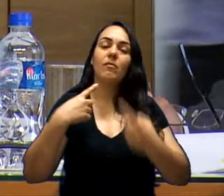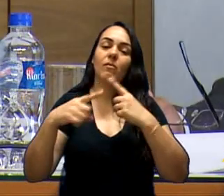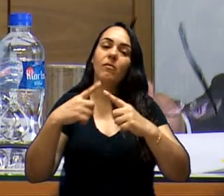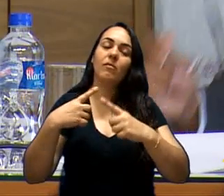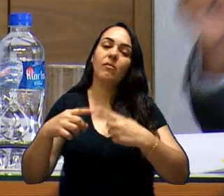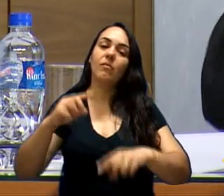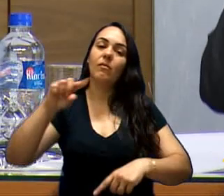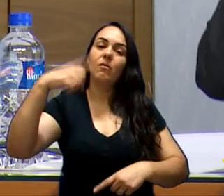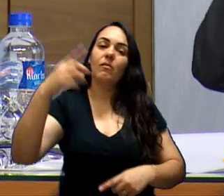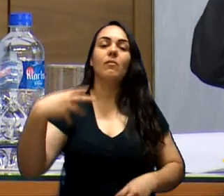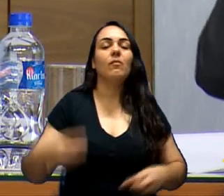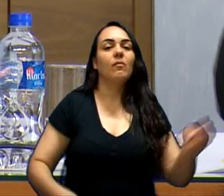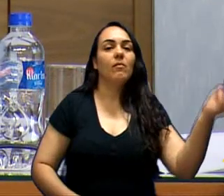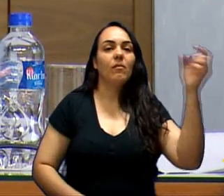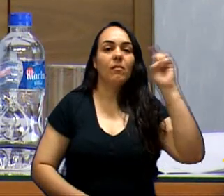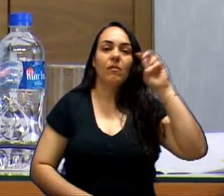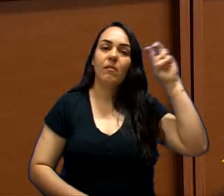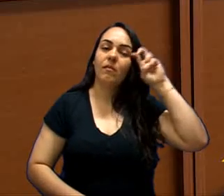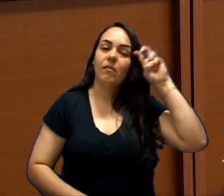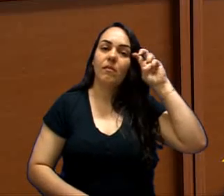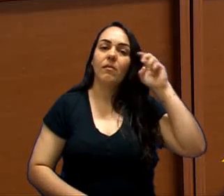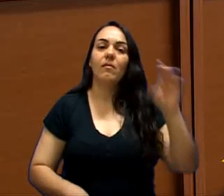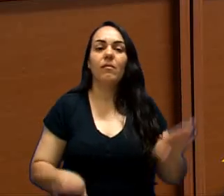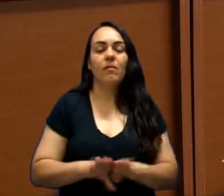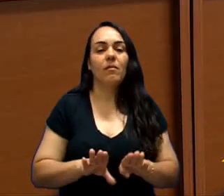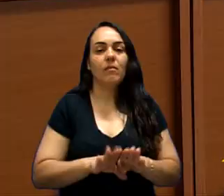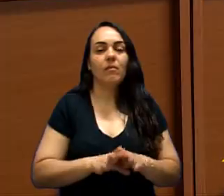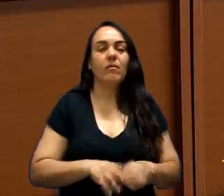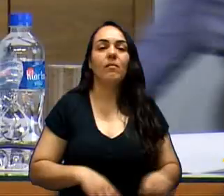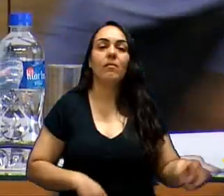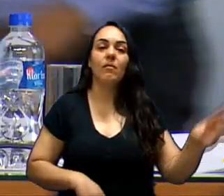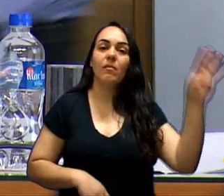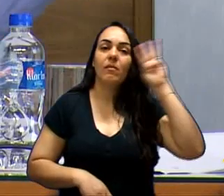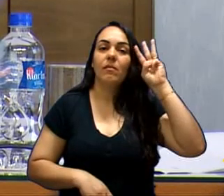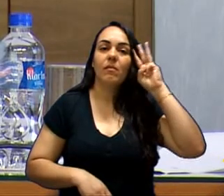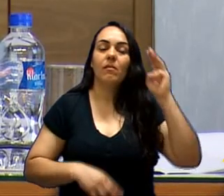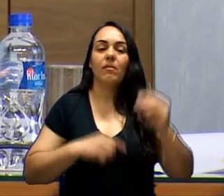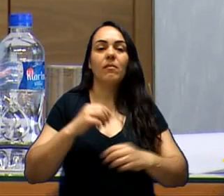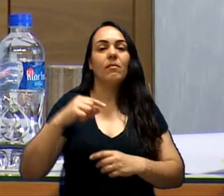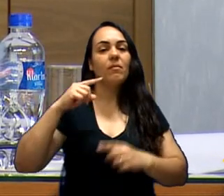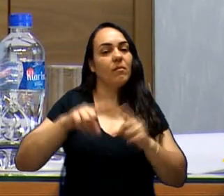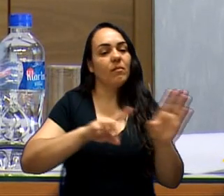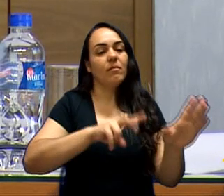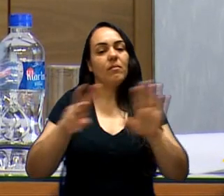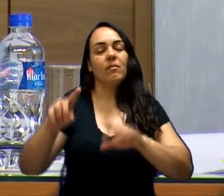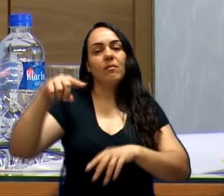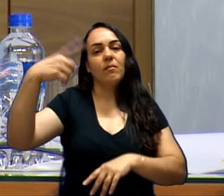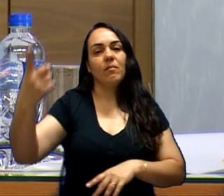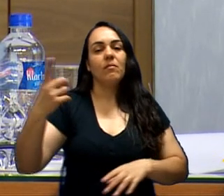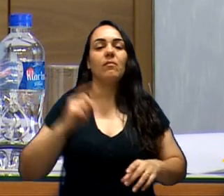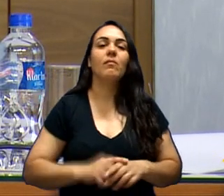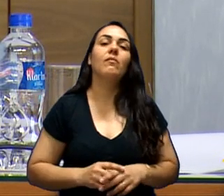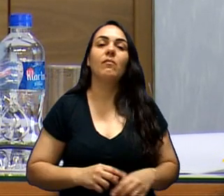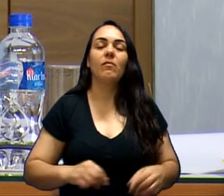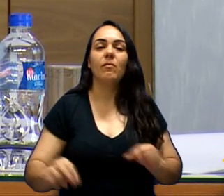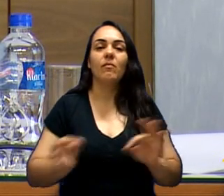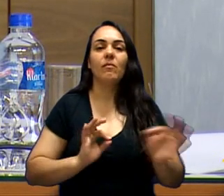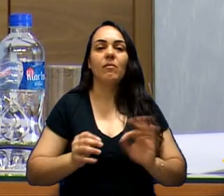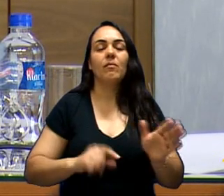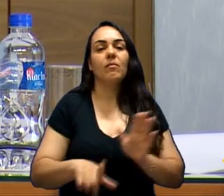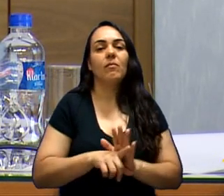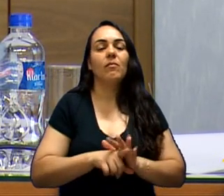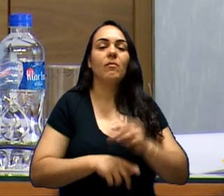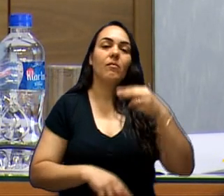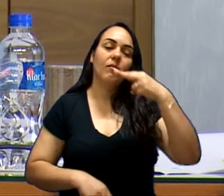próxima quinta-feira. Tá certo. É, na terça-feira. Projeto de Lei 51/2019 do vereador Rodrigo